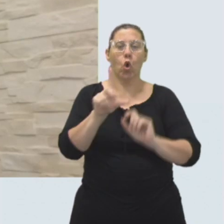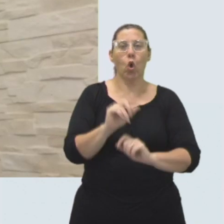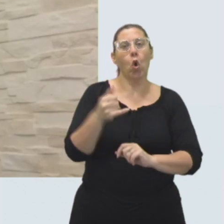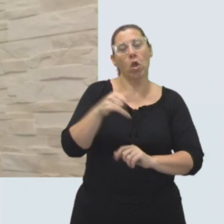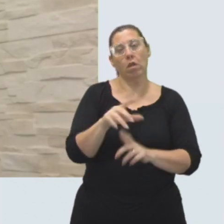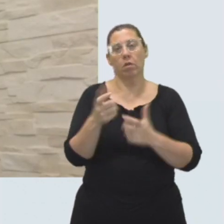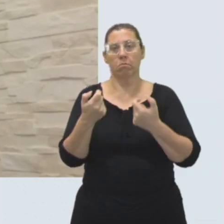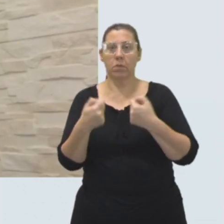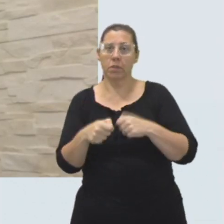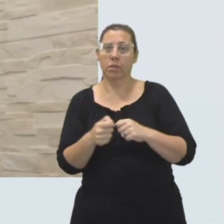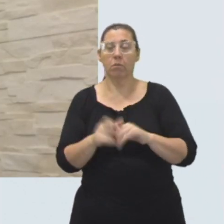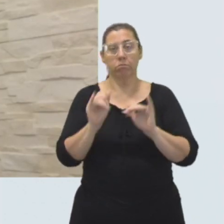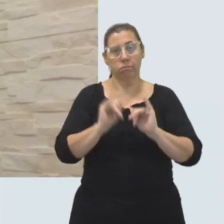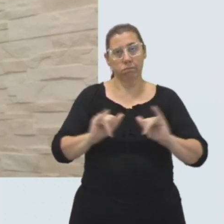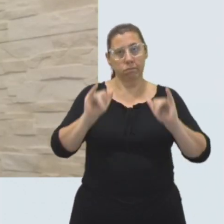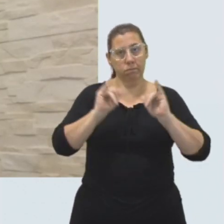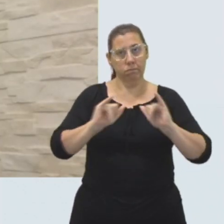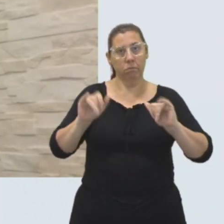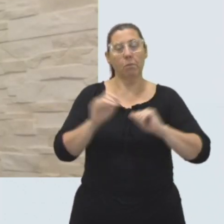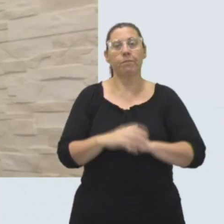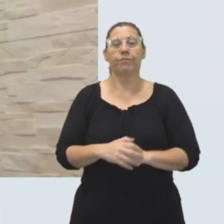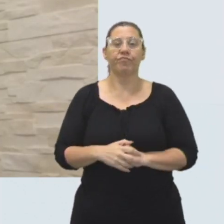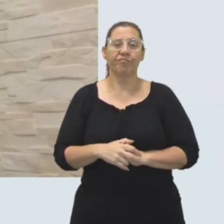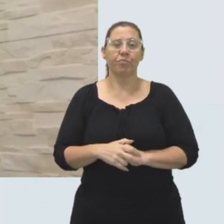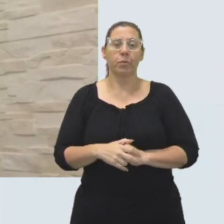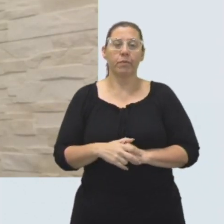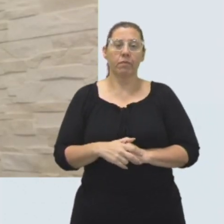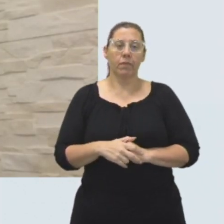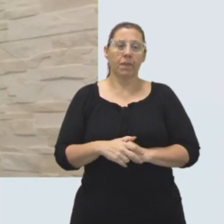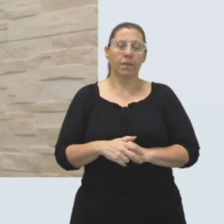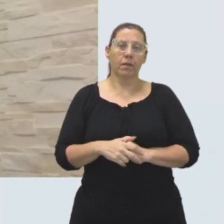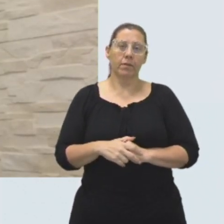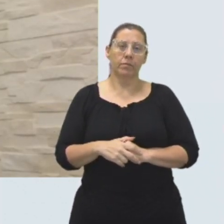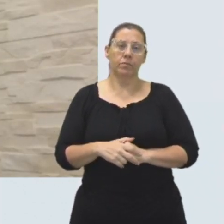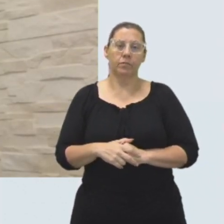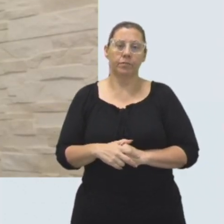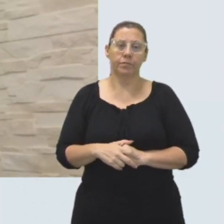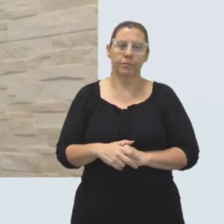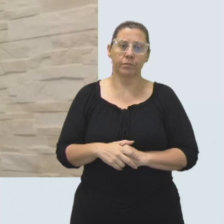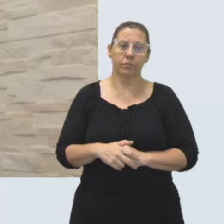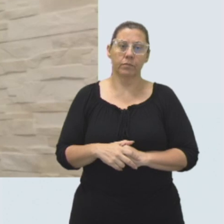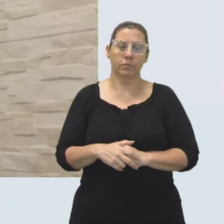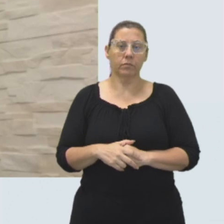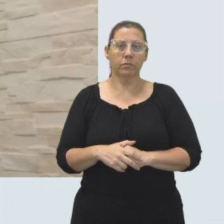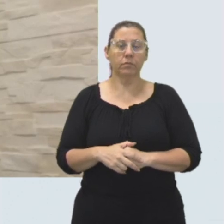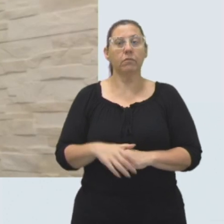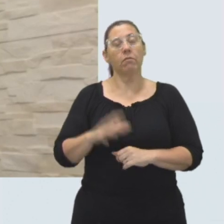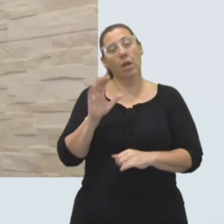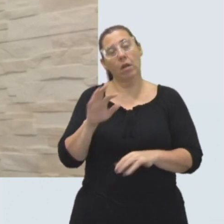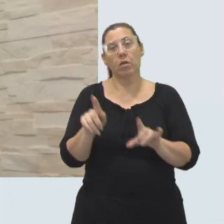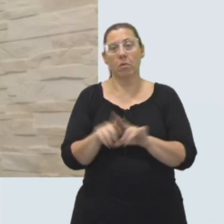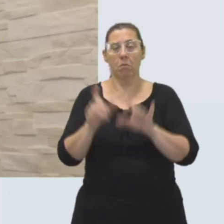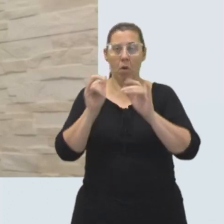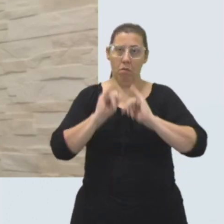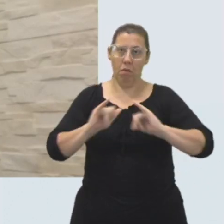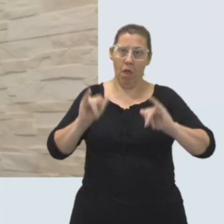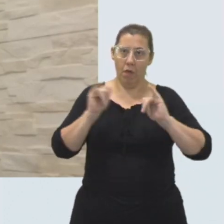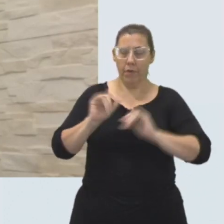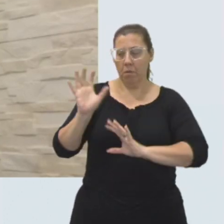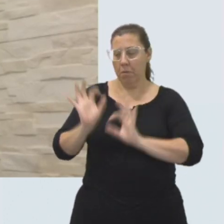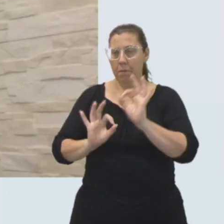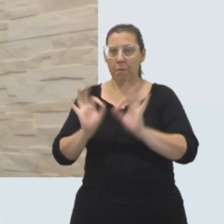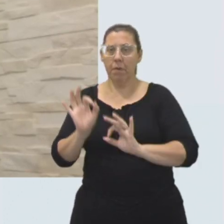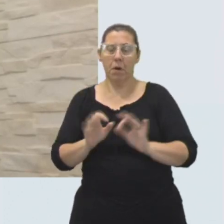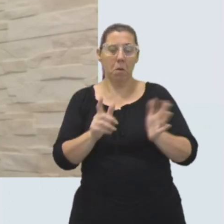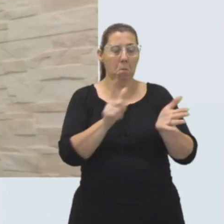gerou a narrativa requer, né, esse tipo de coisa. Assim como uma narrativa que a gente produz num